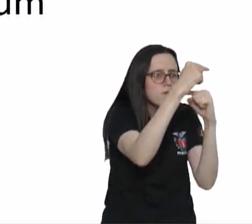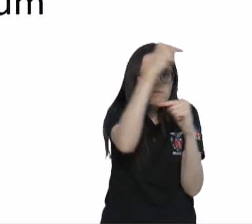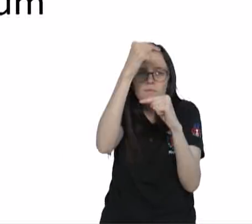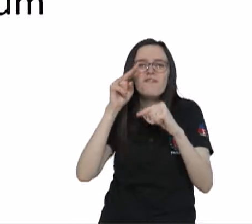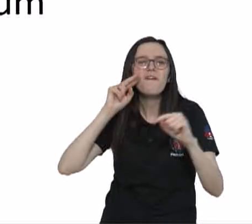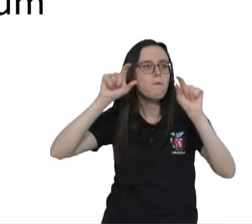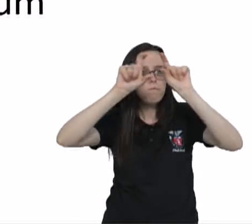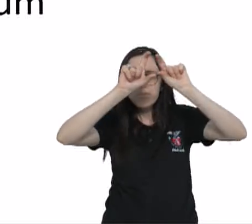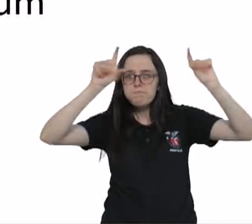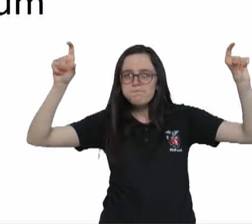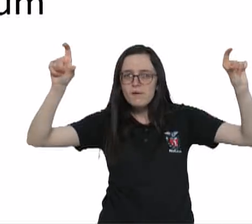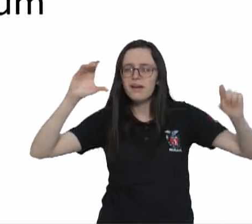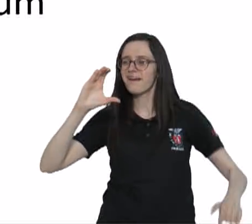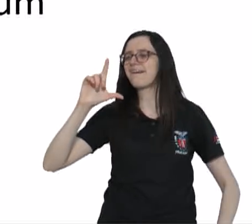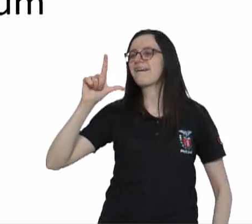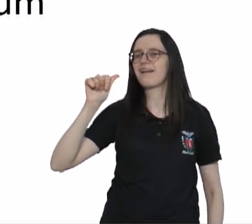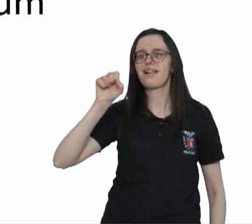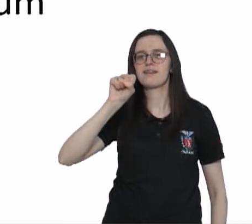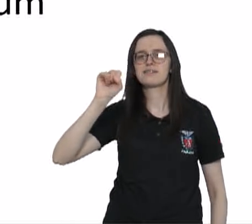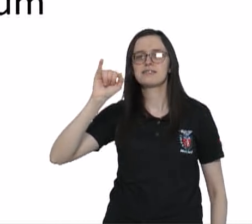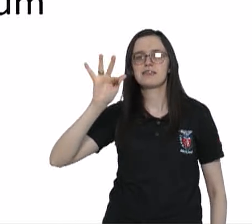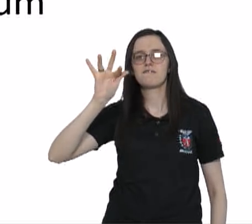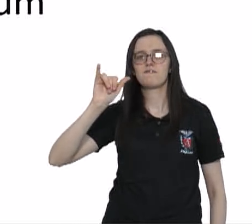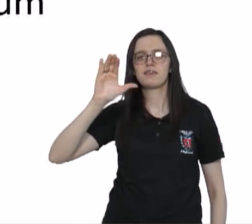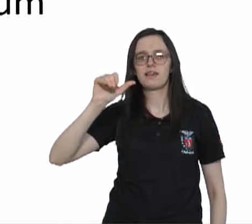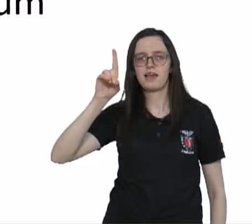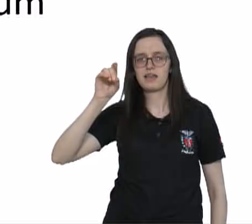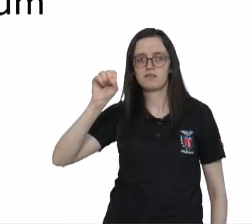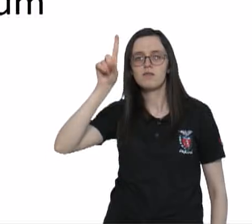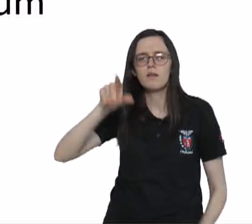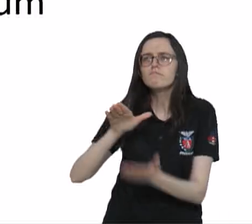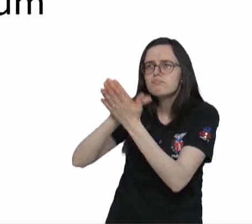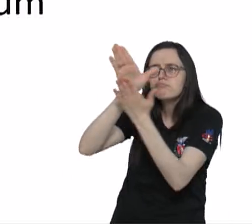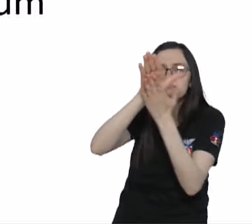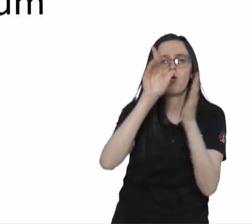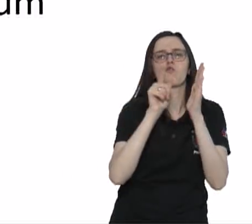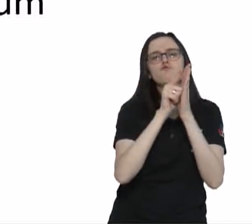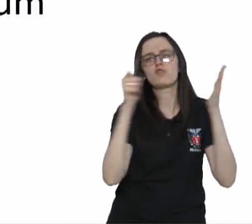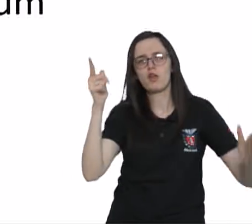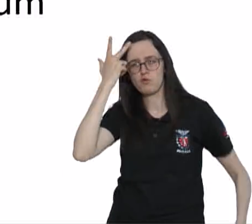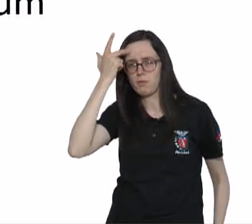já falamos, são textos pequenos, que são geralmente publicados em jornais.